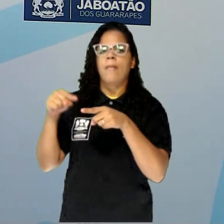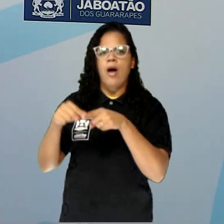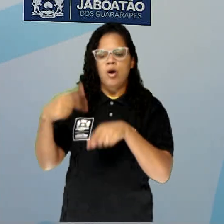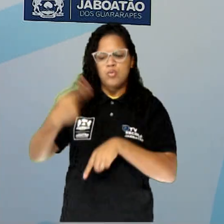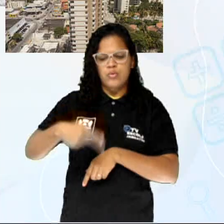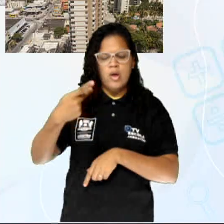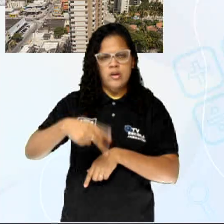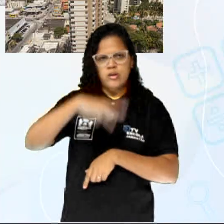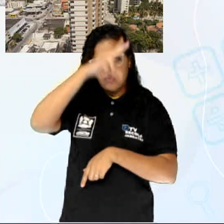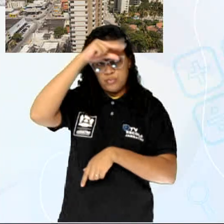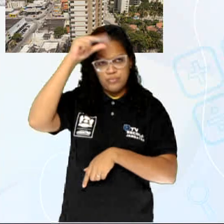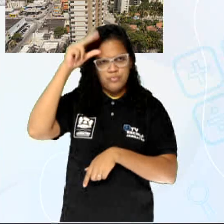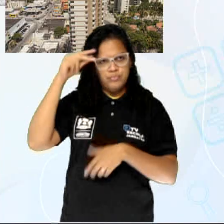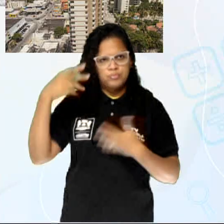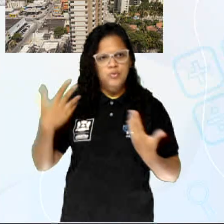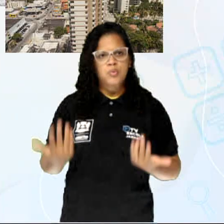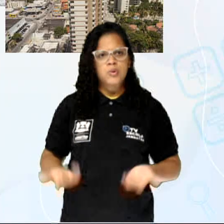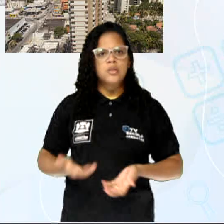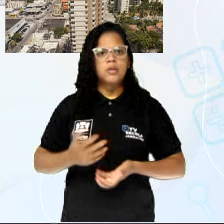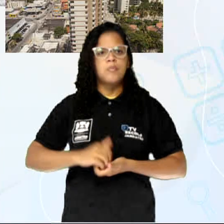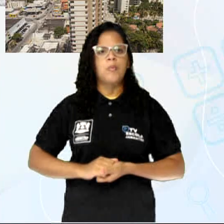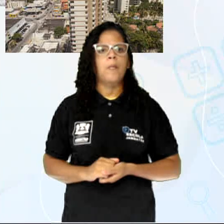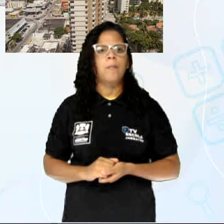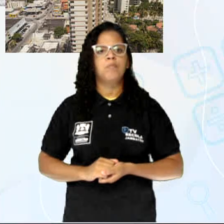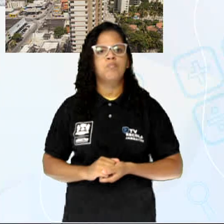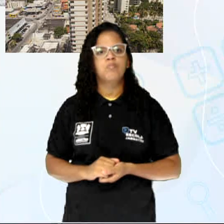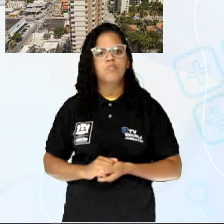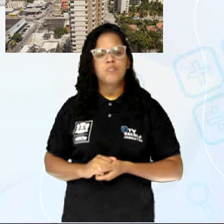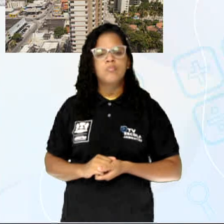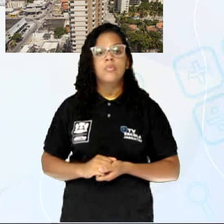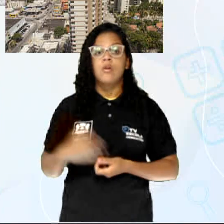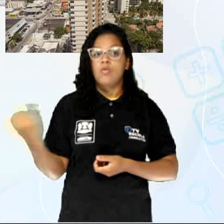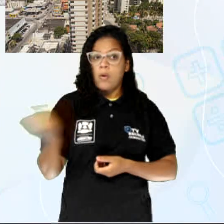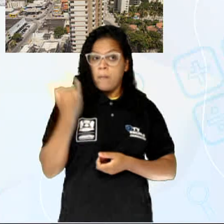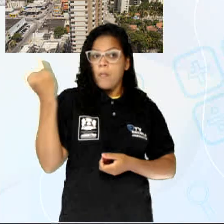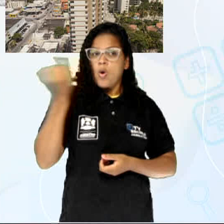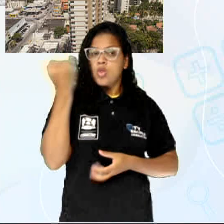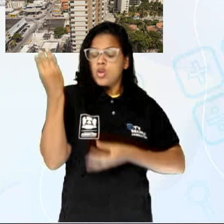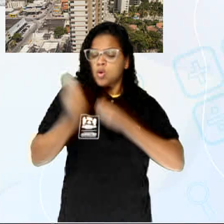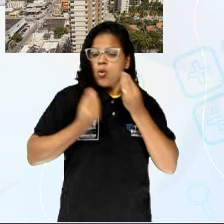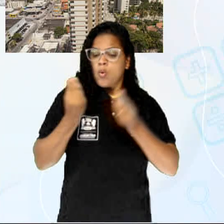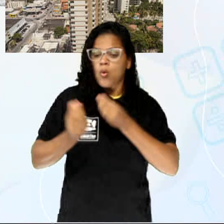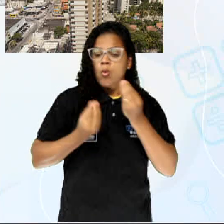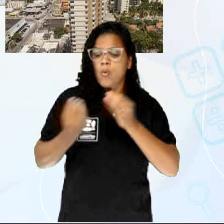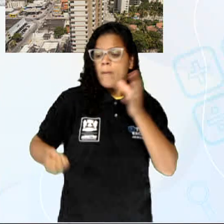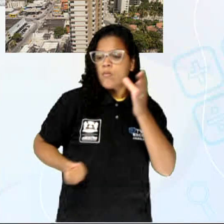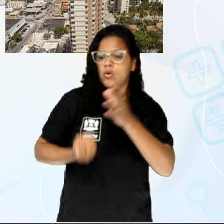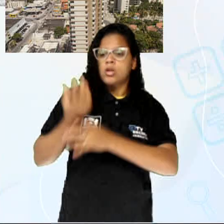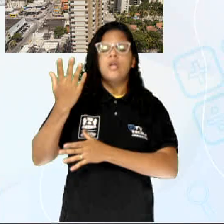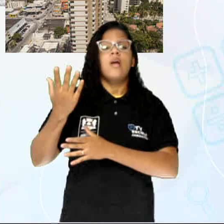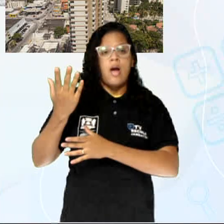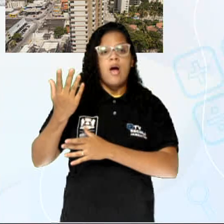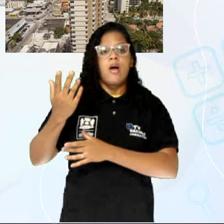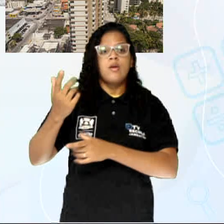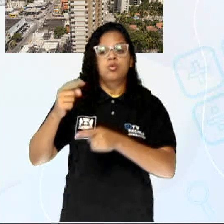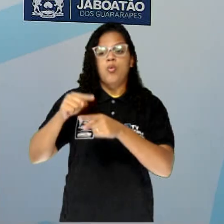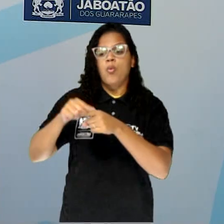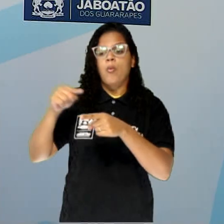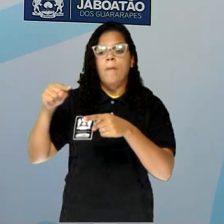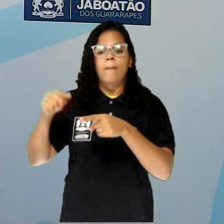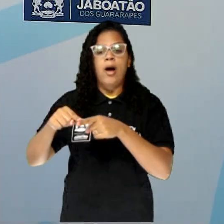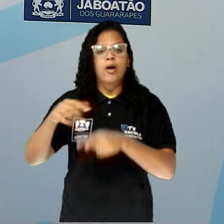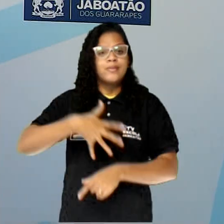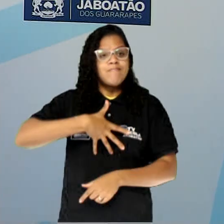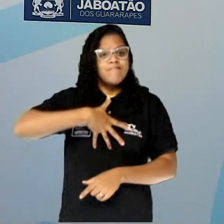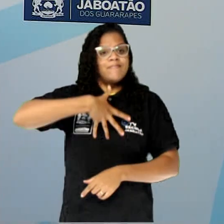Por exemplo, achei bem interessante a forma como o bairro de Prazeres nasceu. Todo mundo pensa que foi